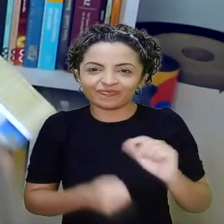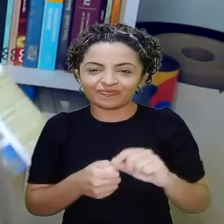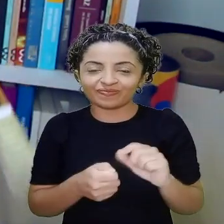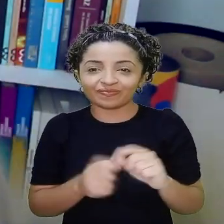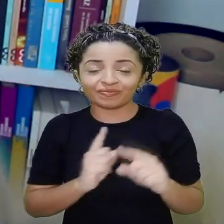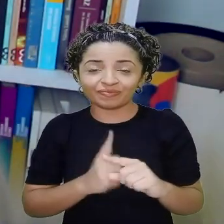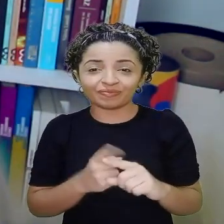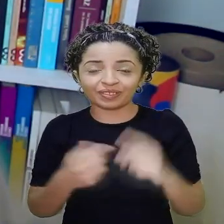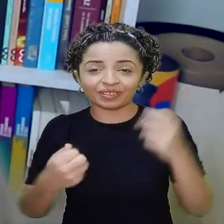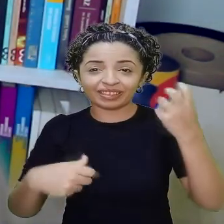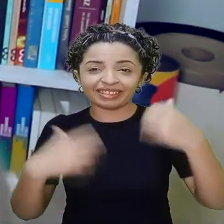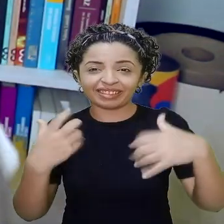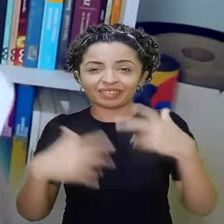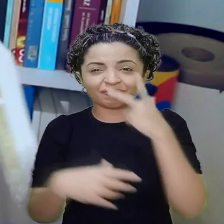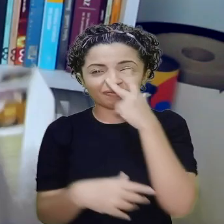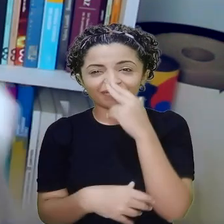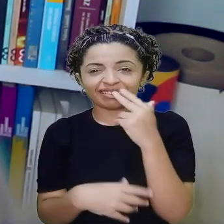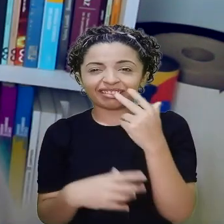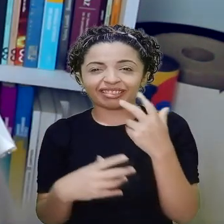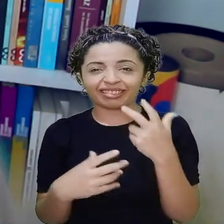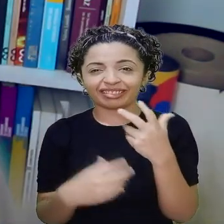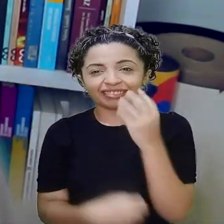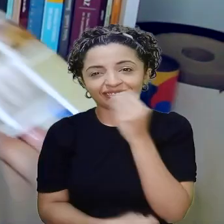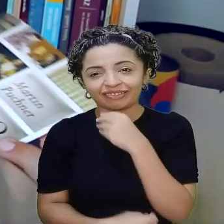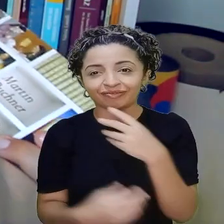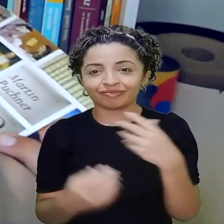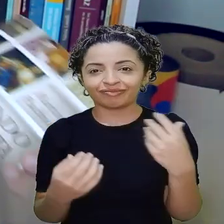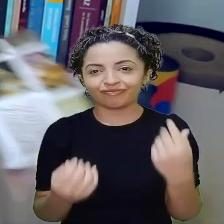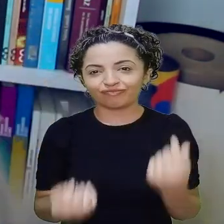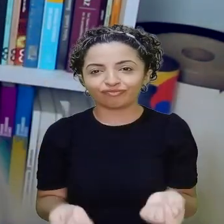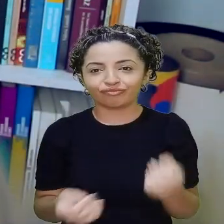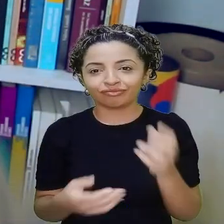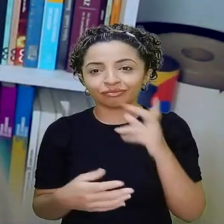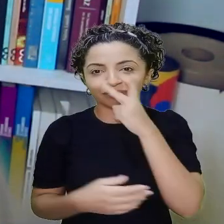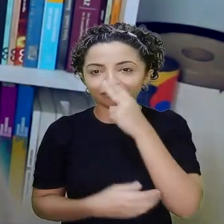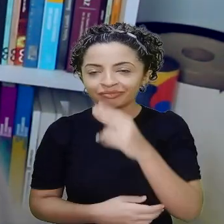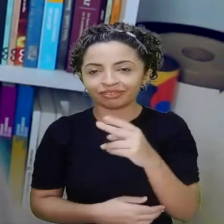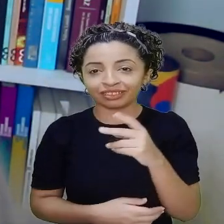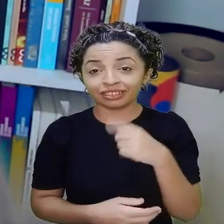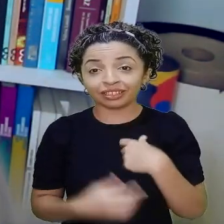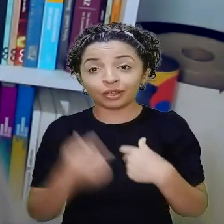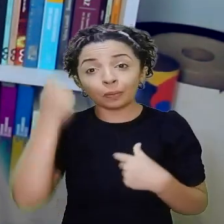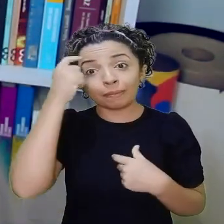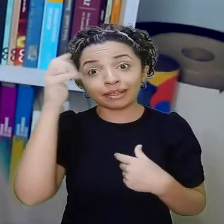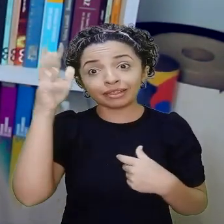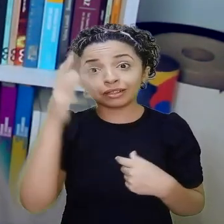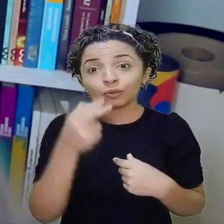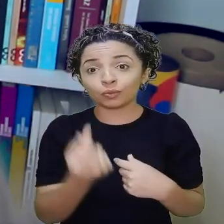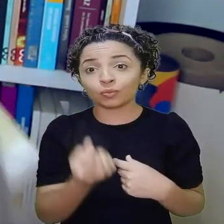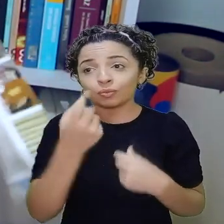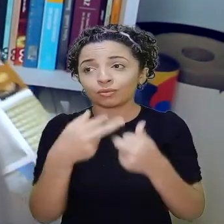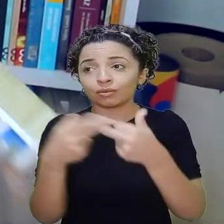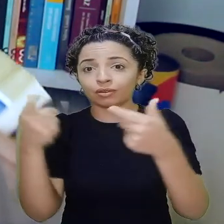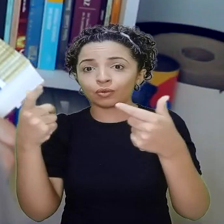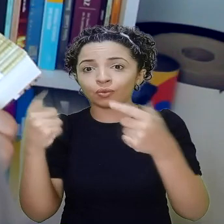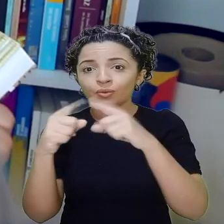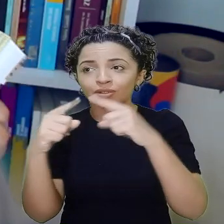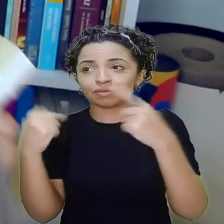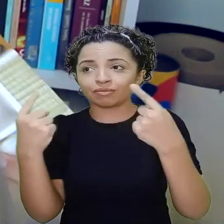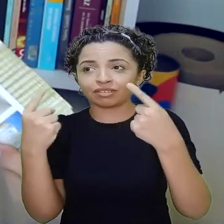a narrativa dele quebrou minhas pernas. Assim, eu tava achando que era uma coisa e na realidade tem